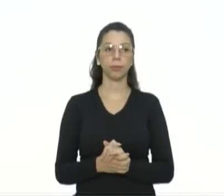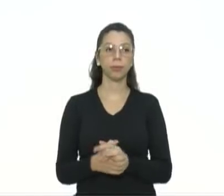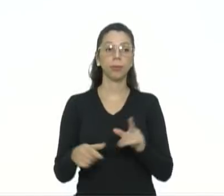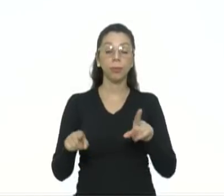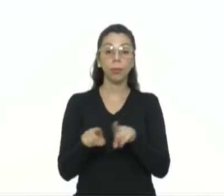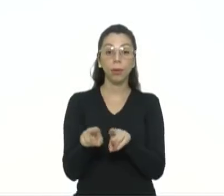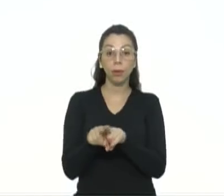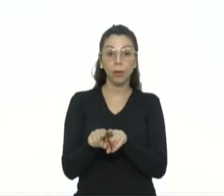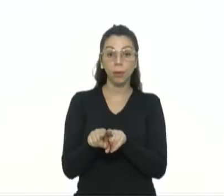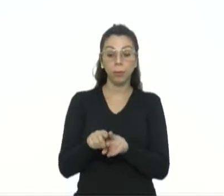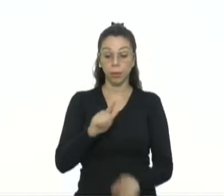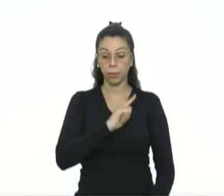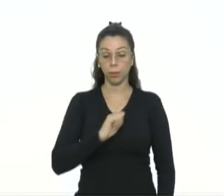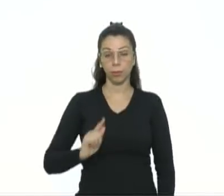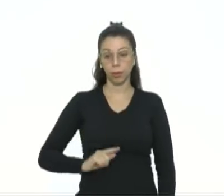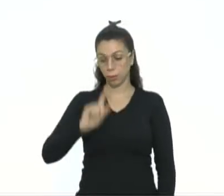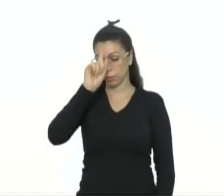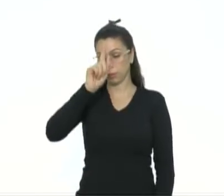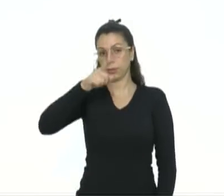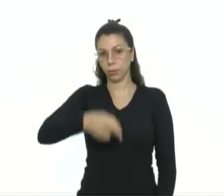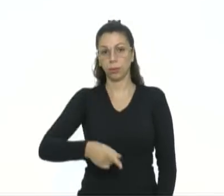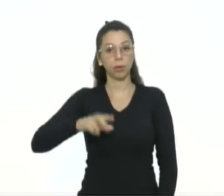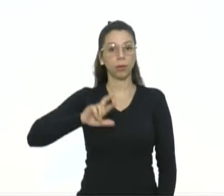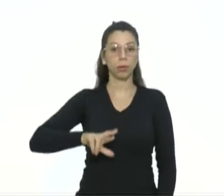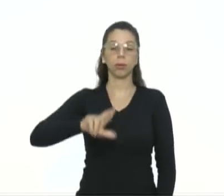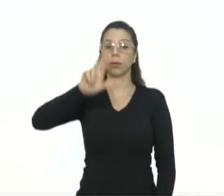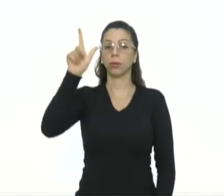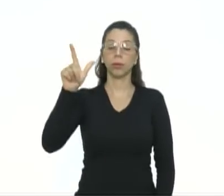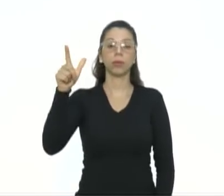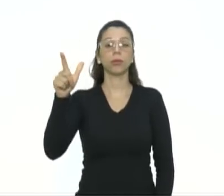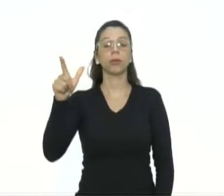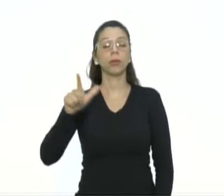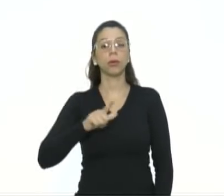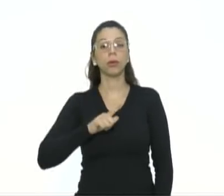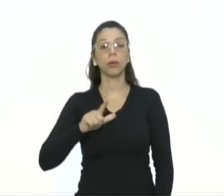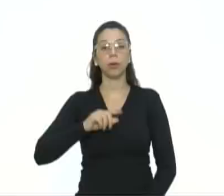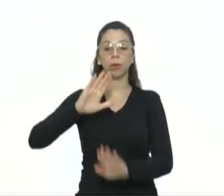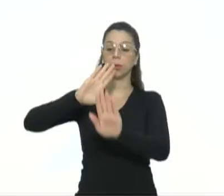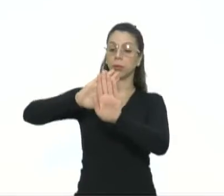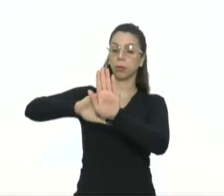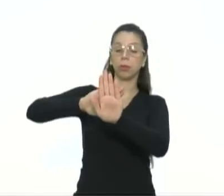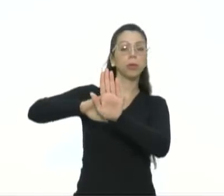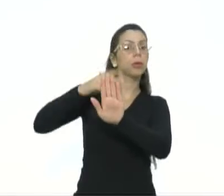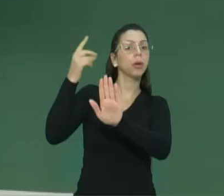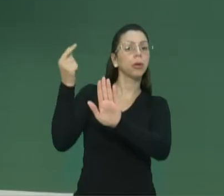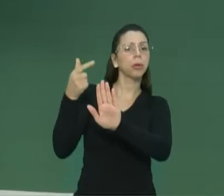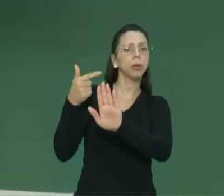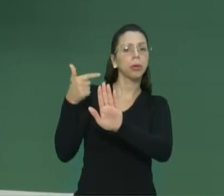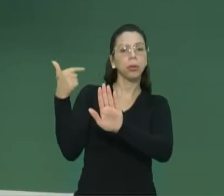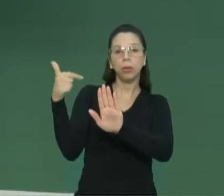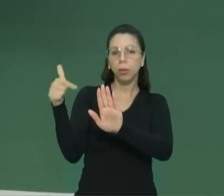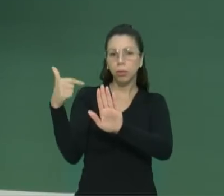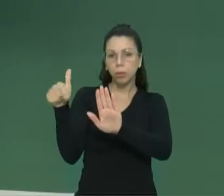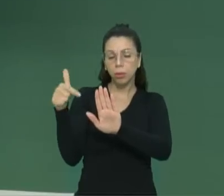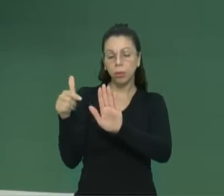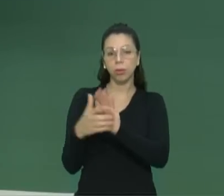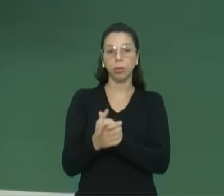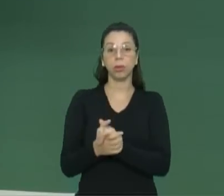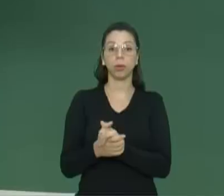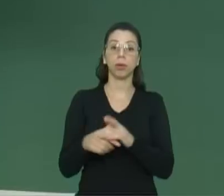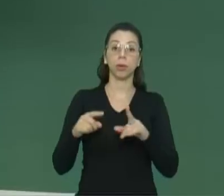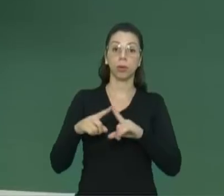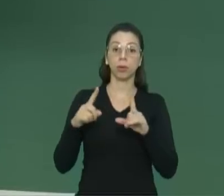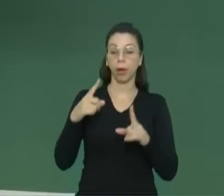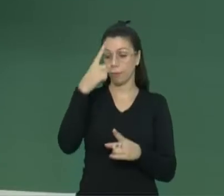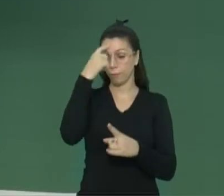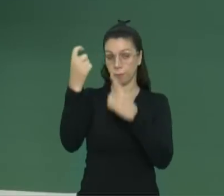então, eles têm uma diferença. Eles não têm exatamente uma ideologia por trás. Se usa muita força, assim como nos regimes